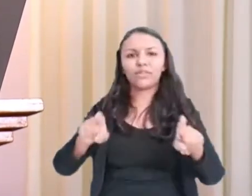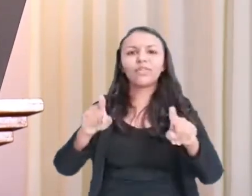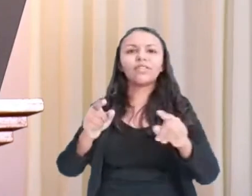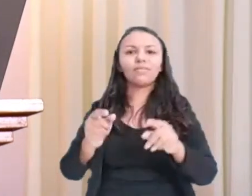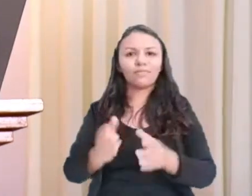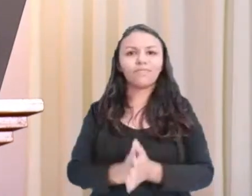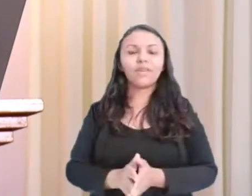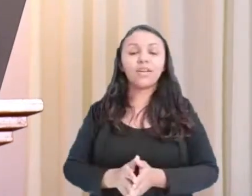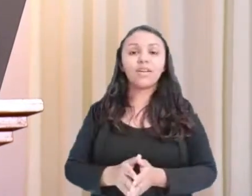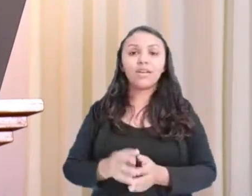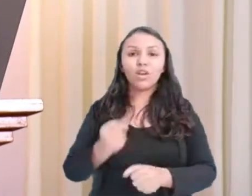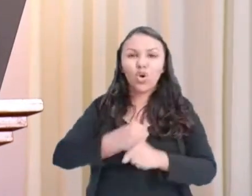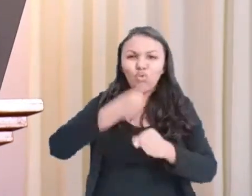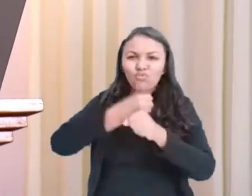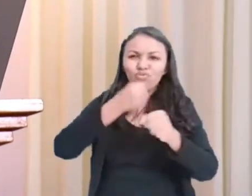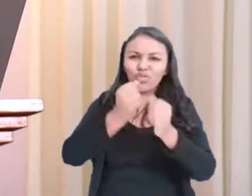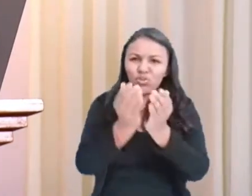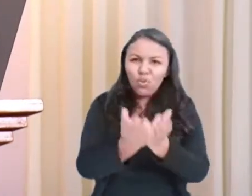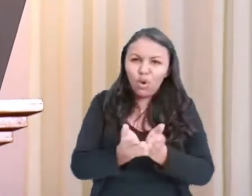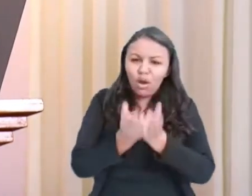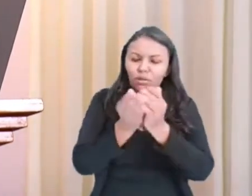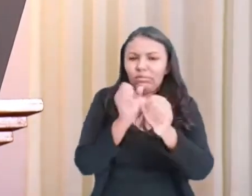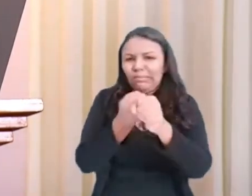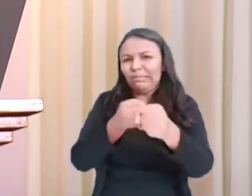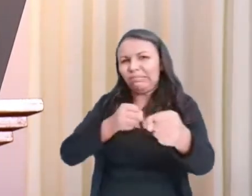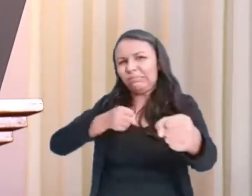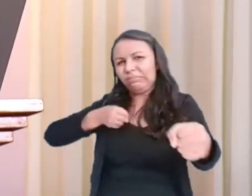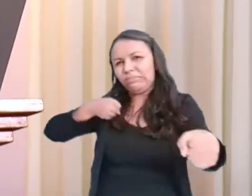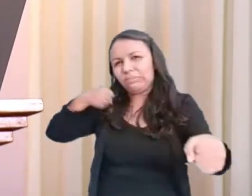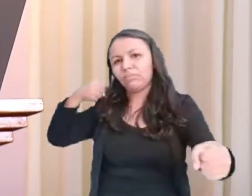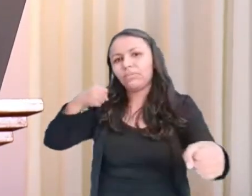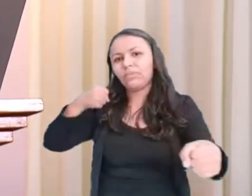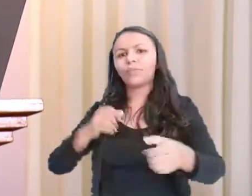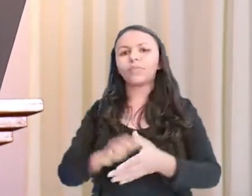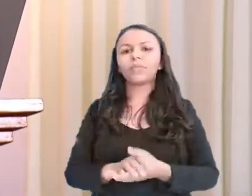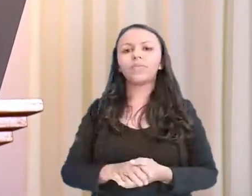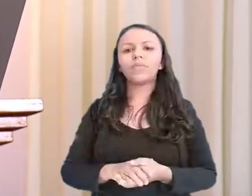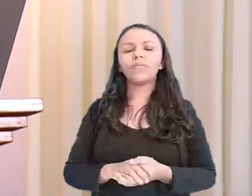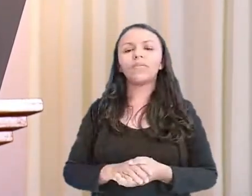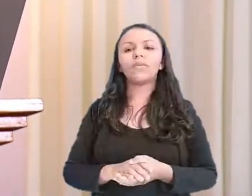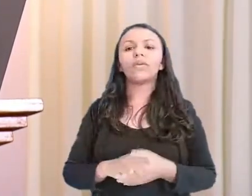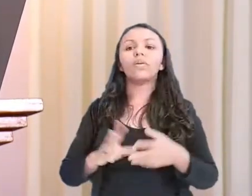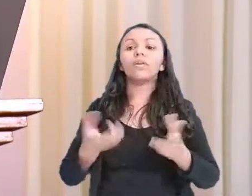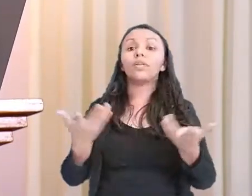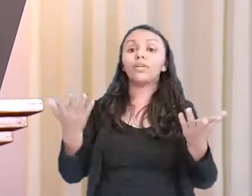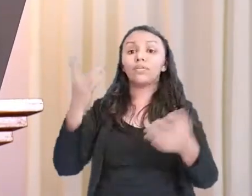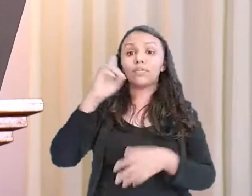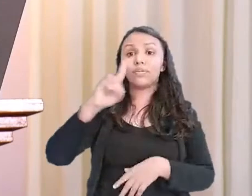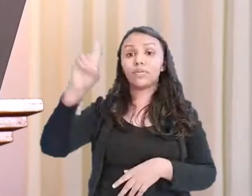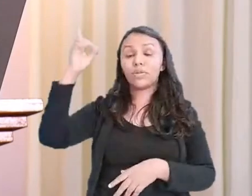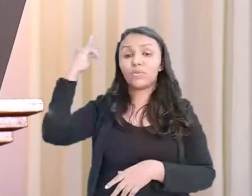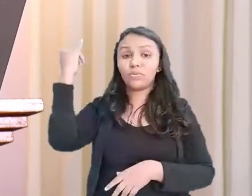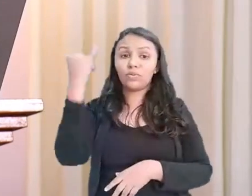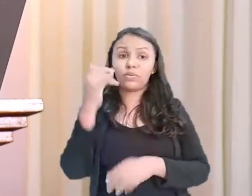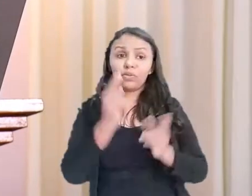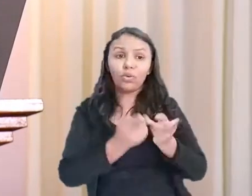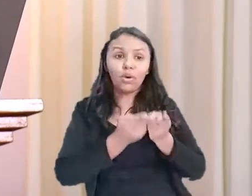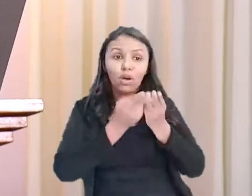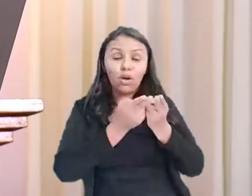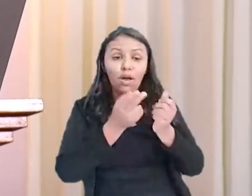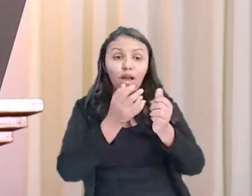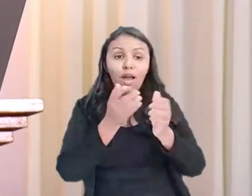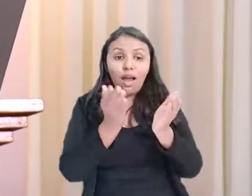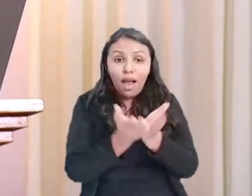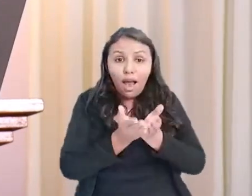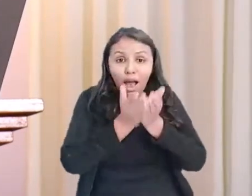de uma embarcação daquele porte. Pois bem, então Deus disse para Noé, olha, a arca vai ter tanto de